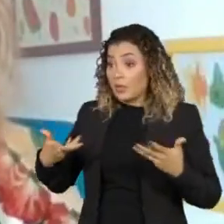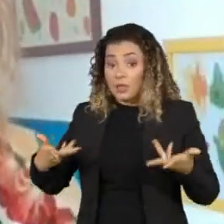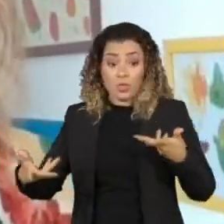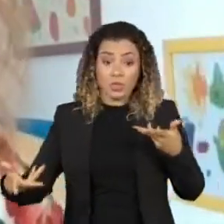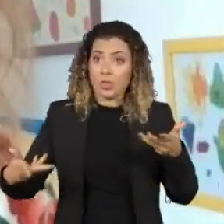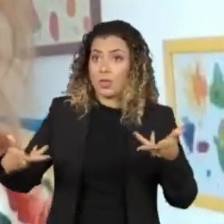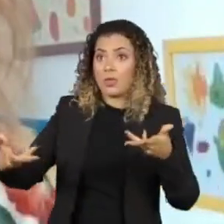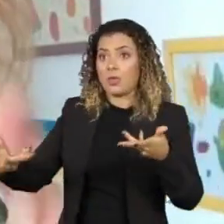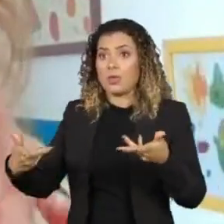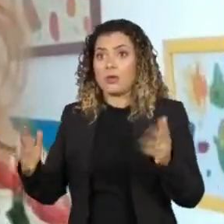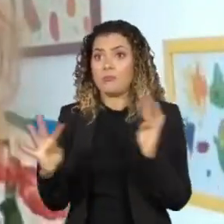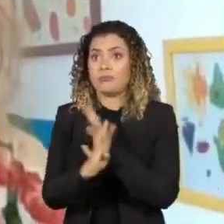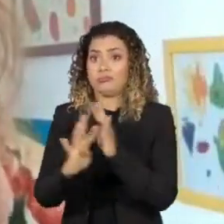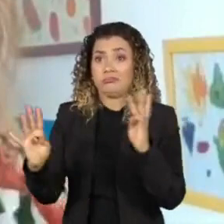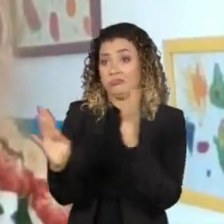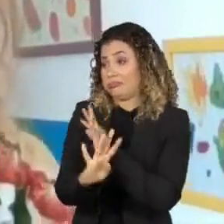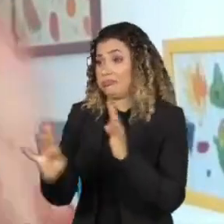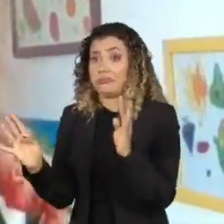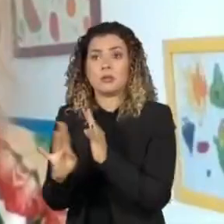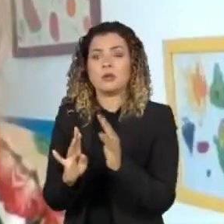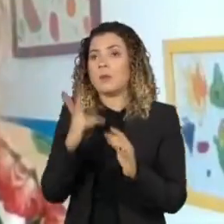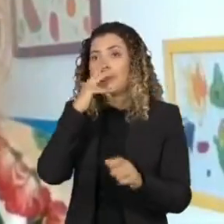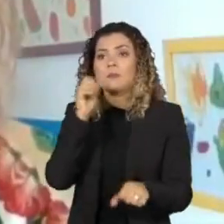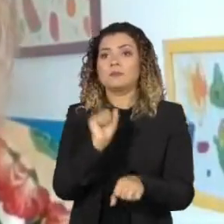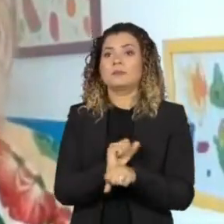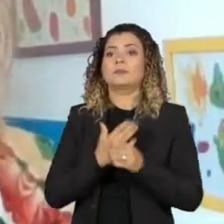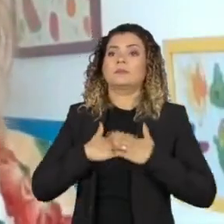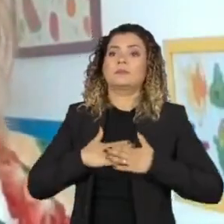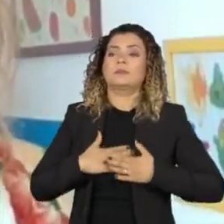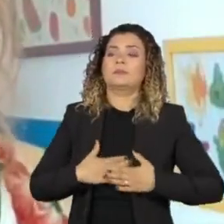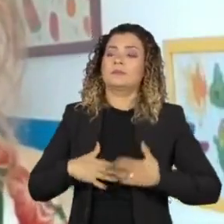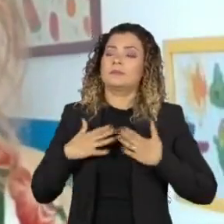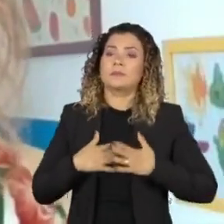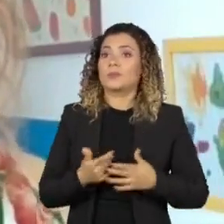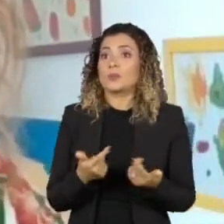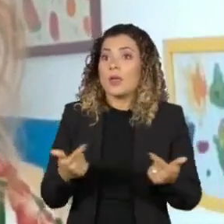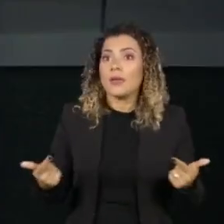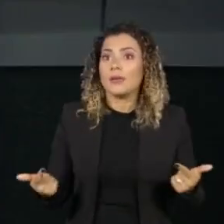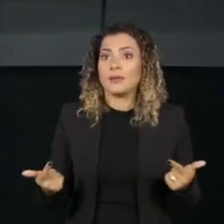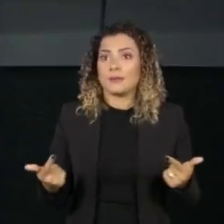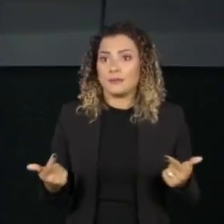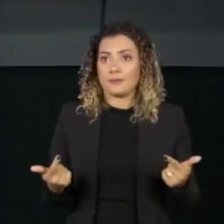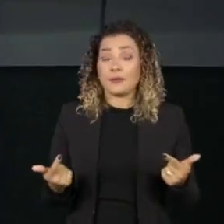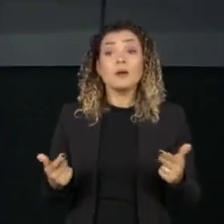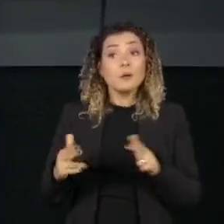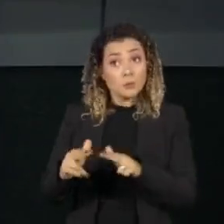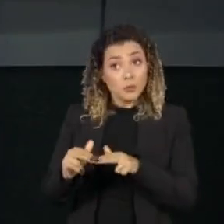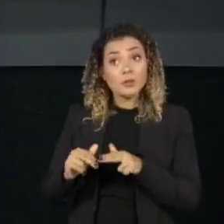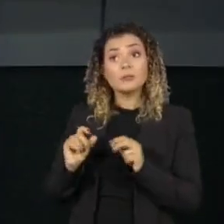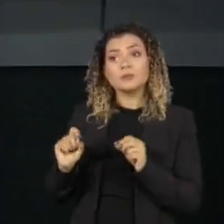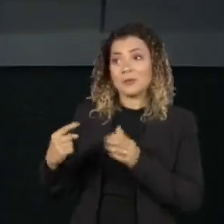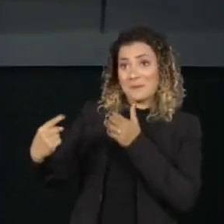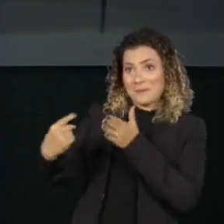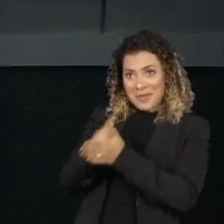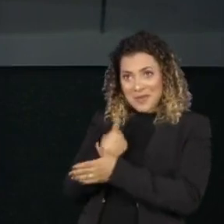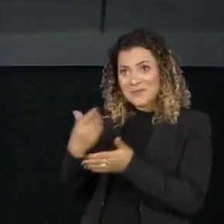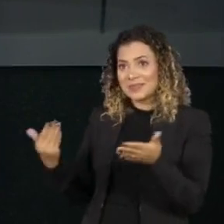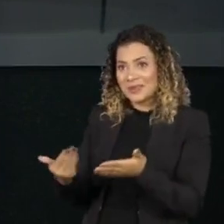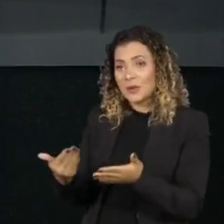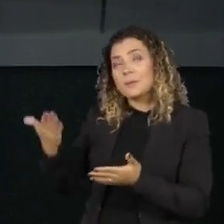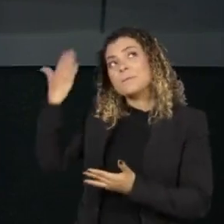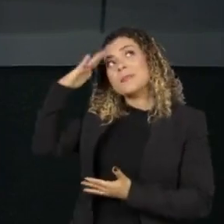que elas tinham na cidade e que não deixava nenhuma brecha de tempo para elas desacelerarem. Então, quando você me faz essa pergunta, para a